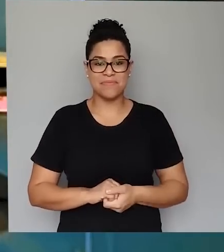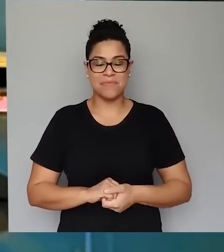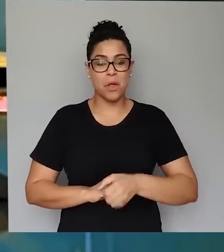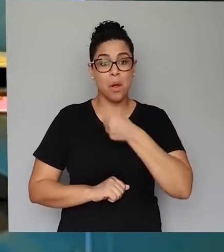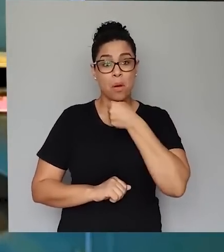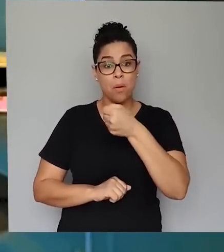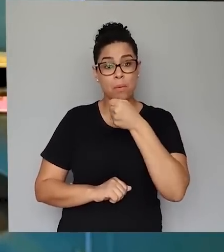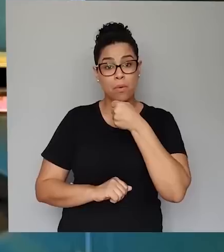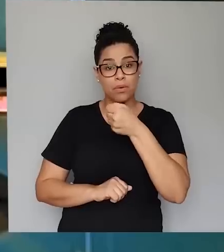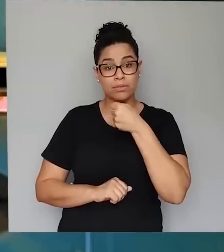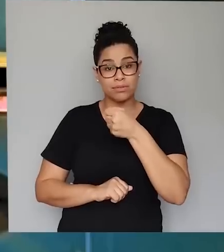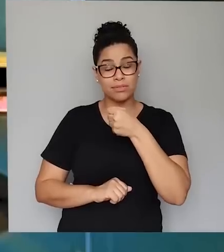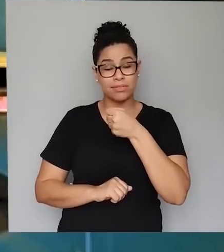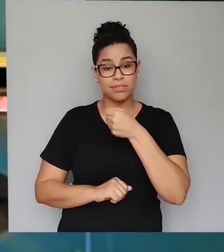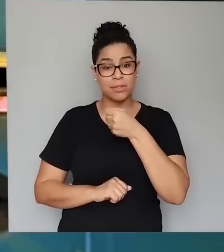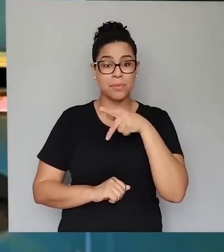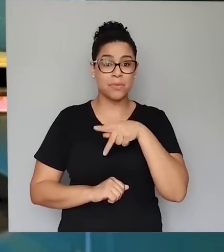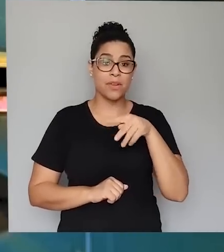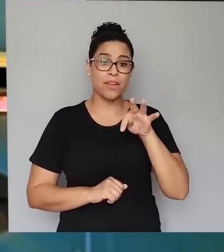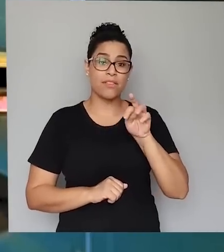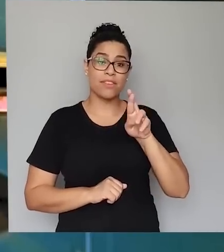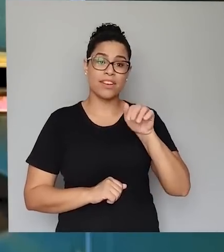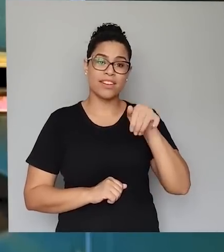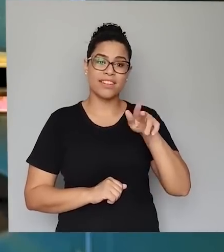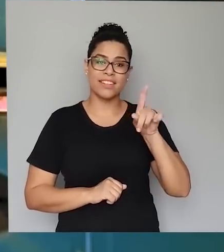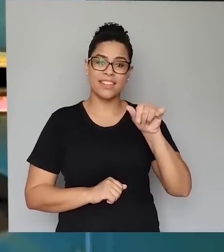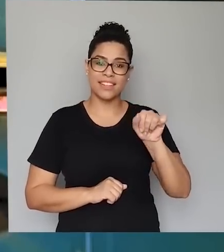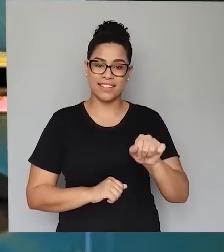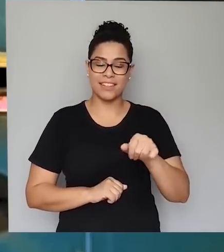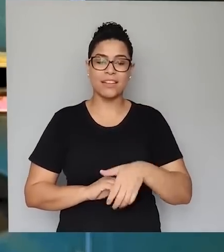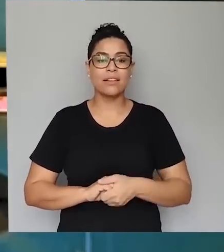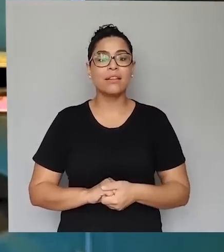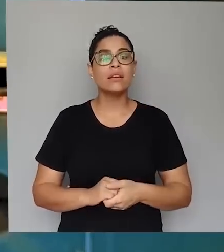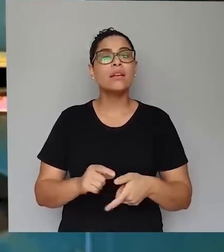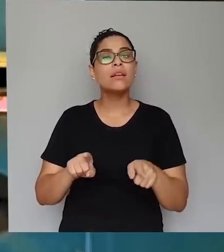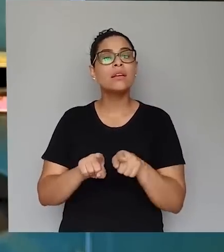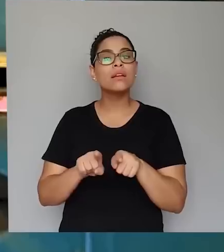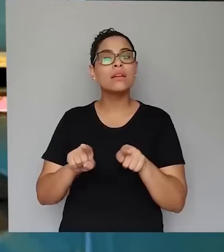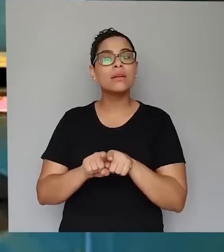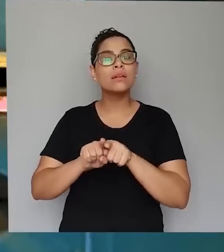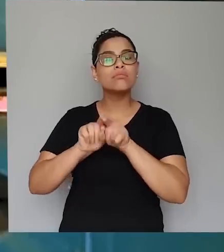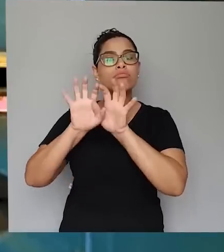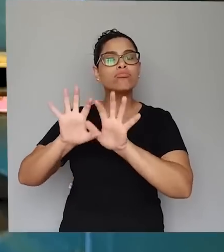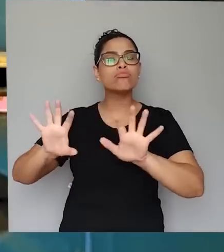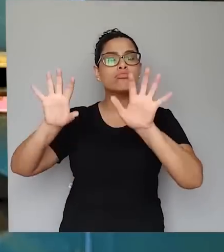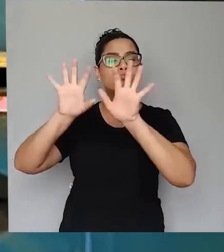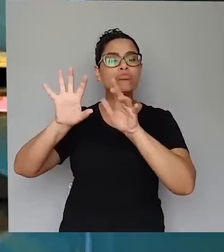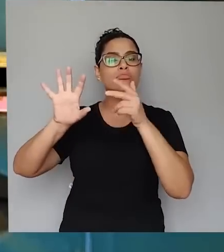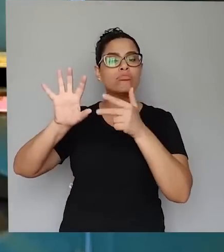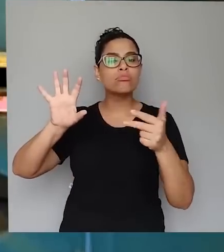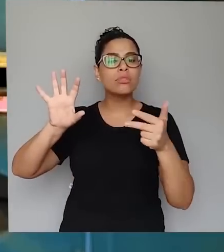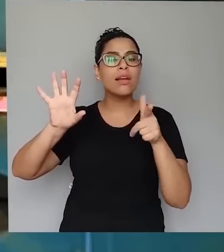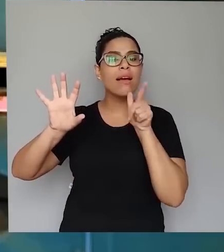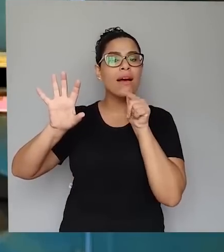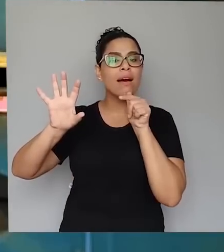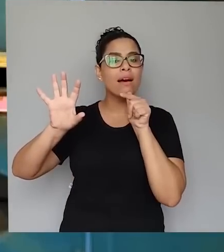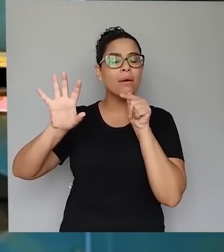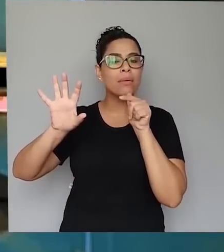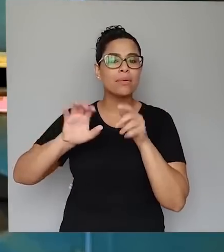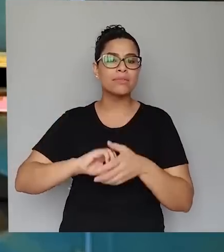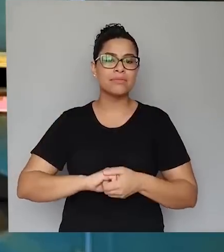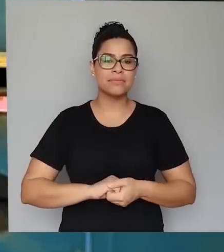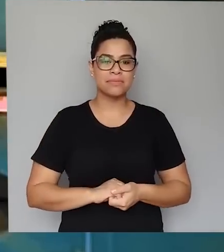Baptiste, preparou sobre os mananciais de water e a poluição deste recurso natural.